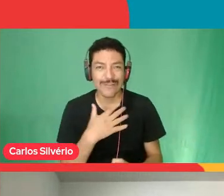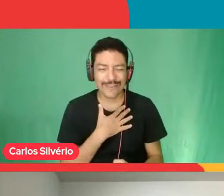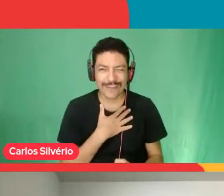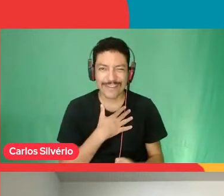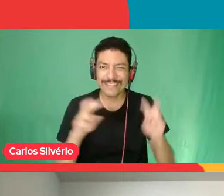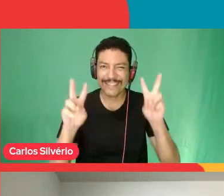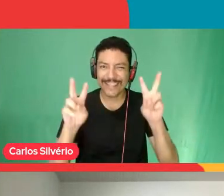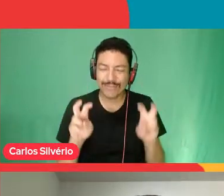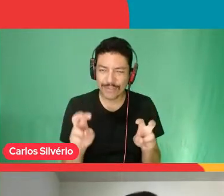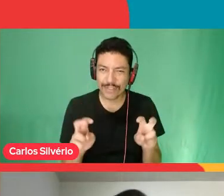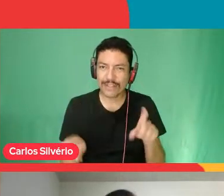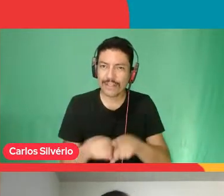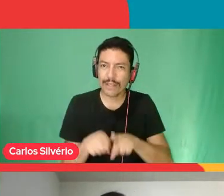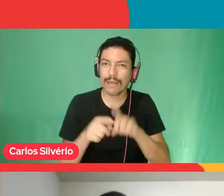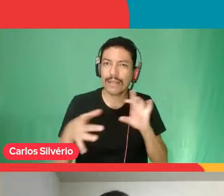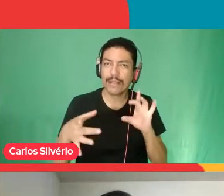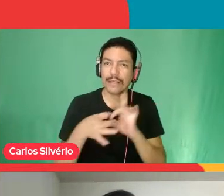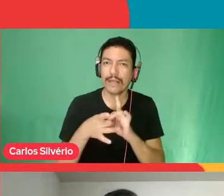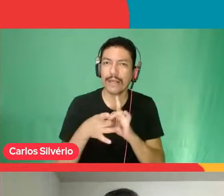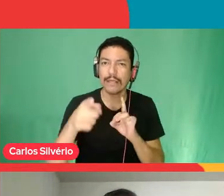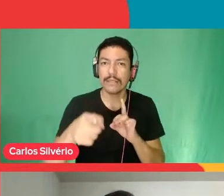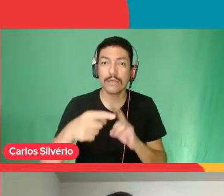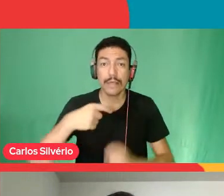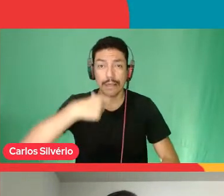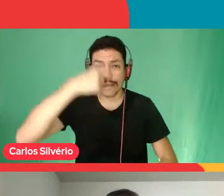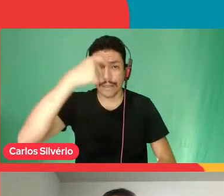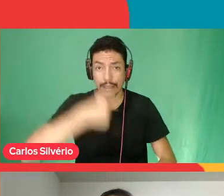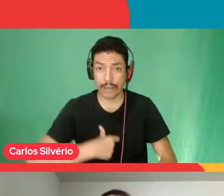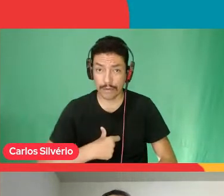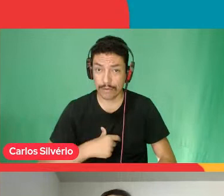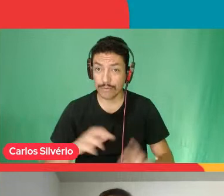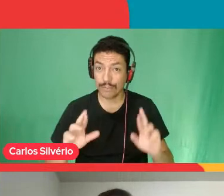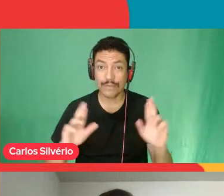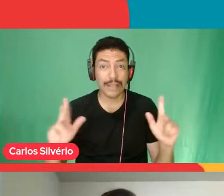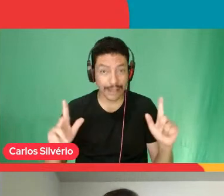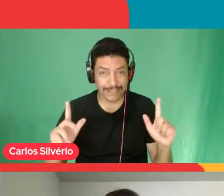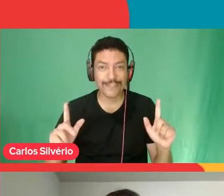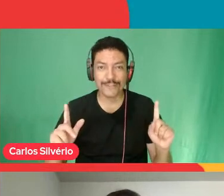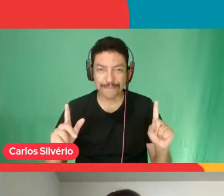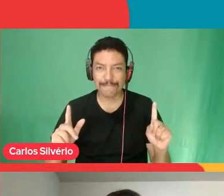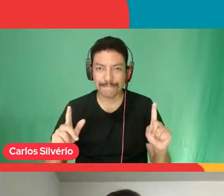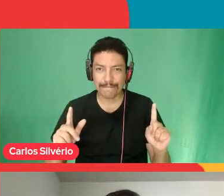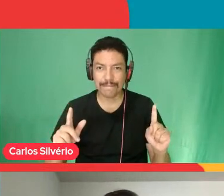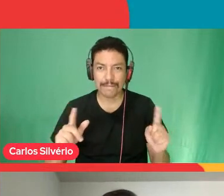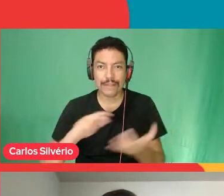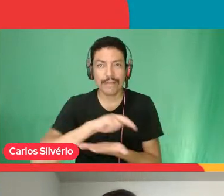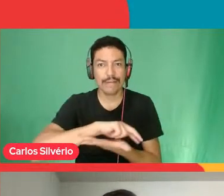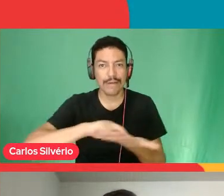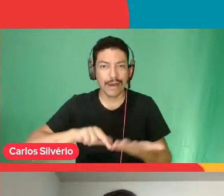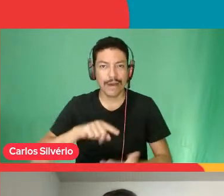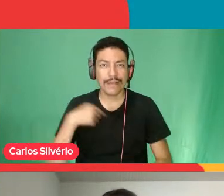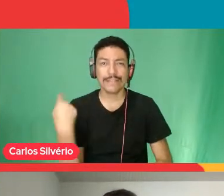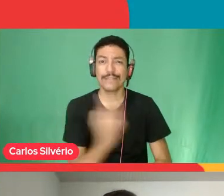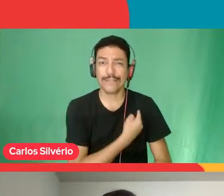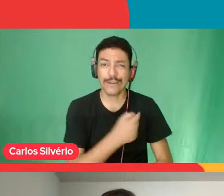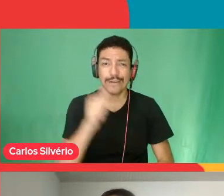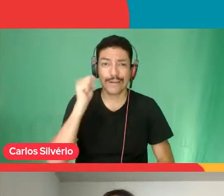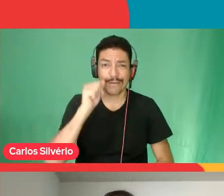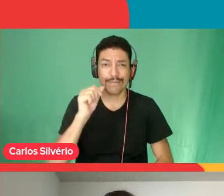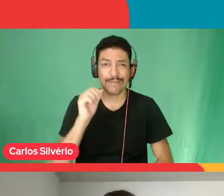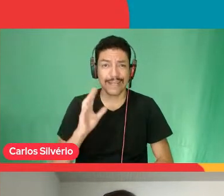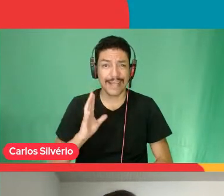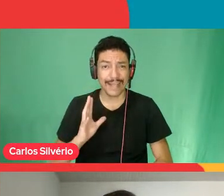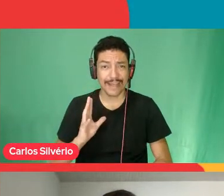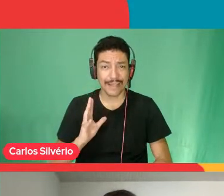esse link de que sou uma exceção, né? Nós, muitas de nós, mulheres, somos exceções nos cargos